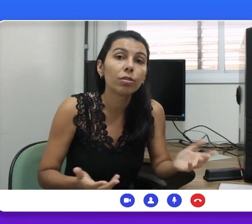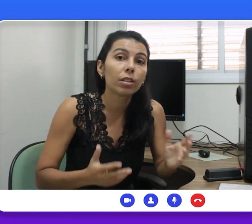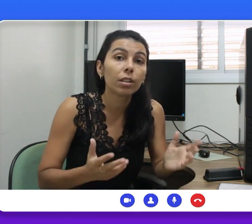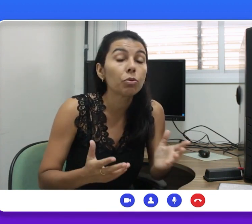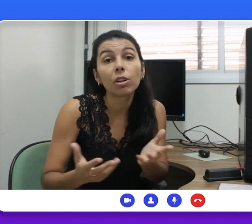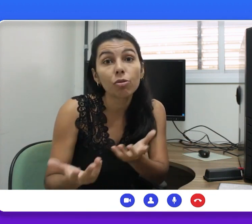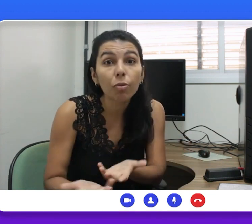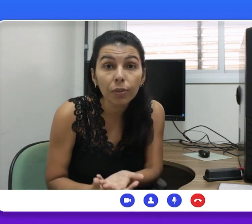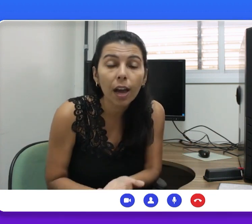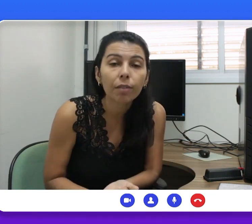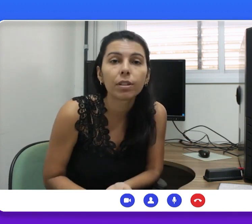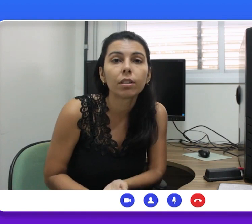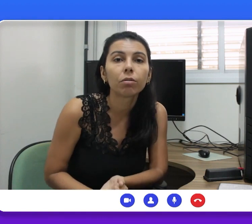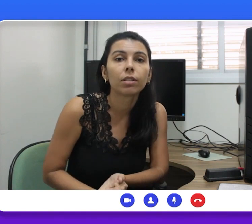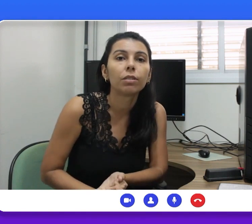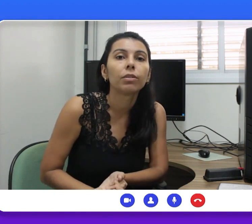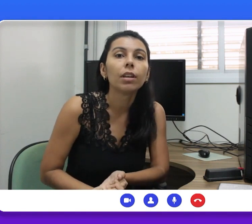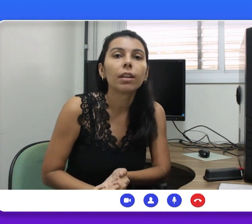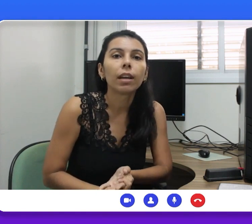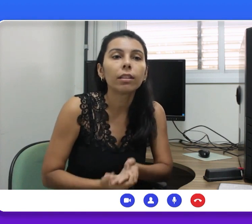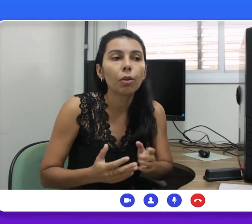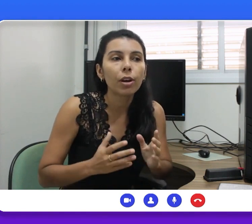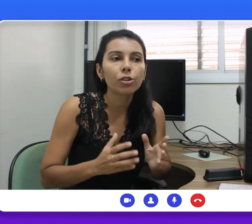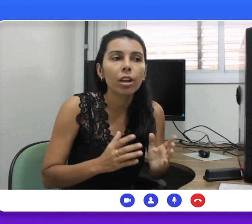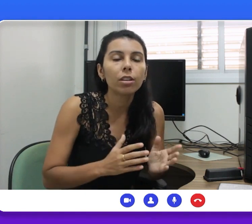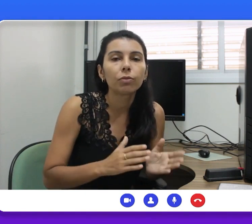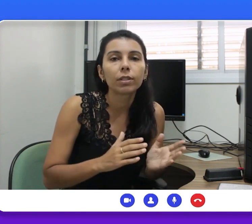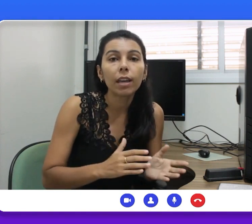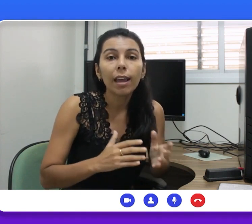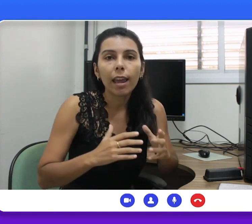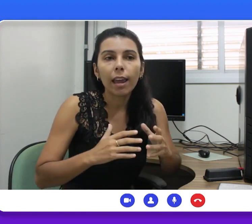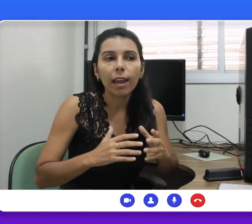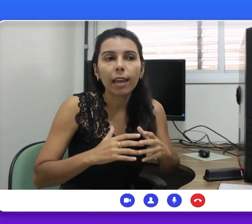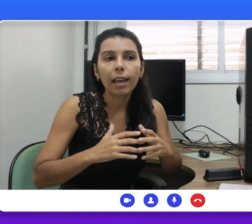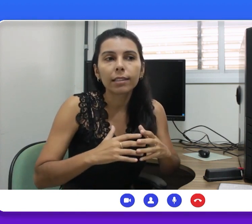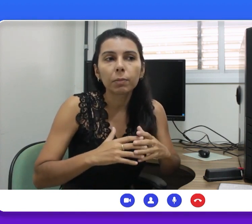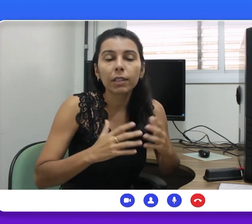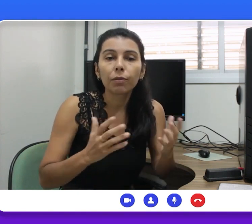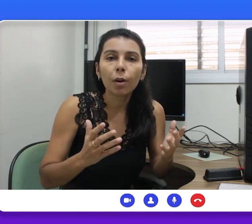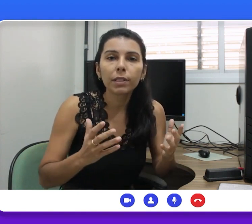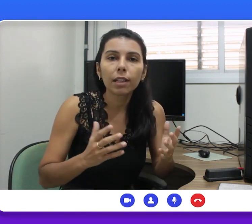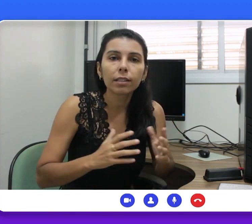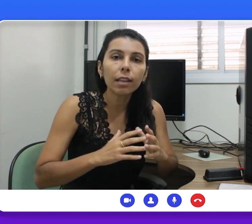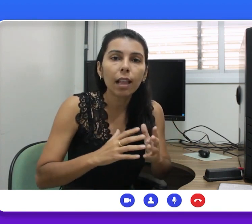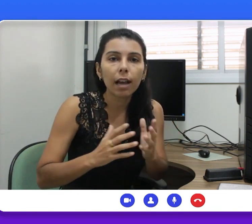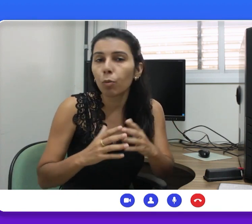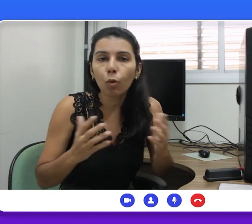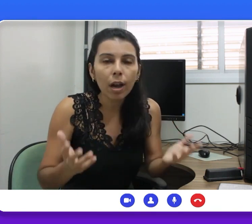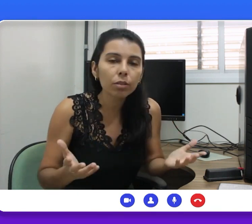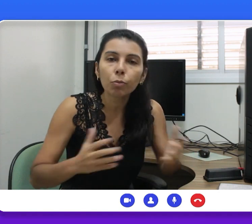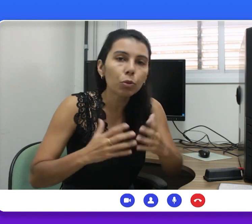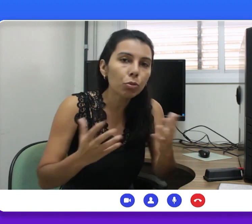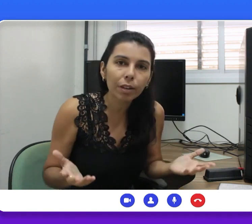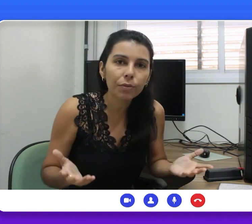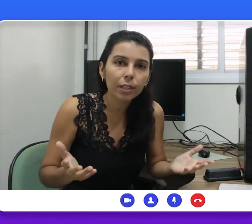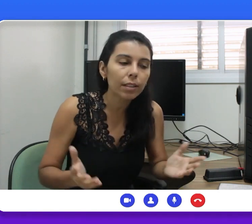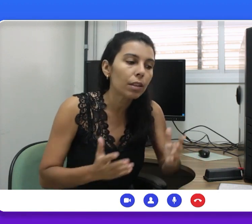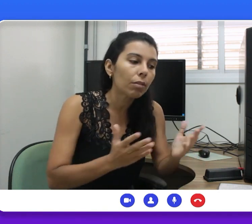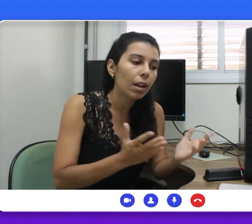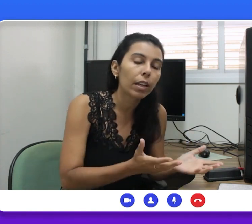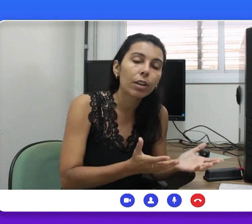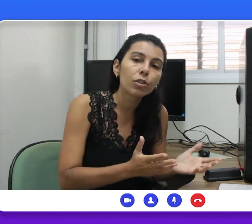plataformas adequadamente e como desconfiar de conteúdos que não sejam verdadeiros ou que não sejam de